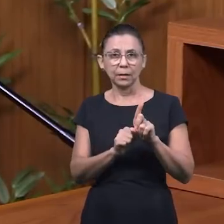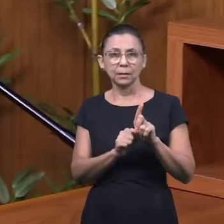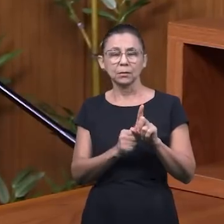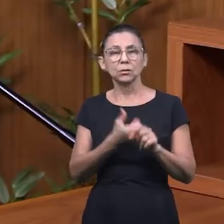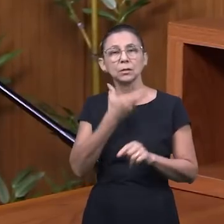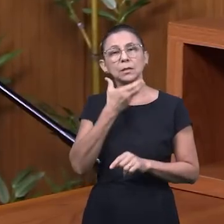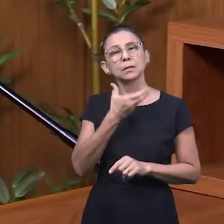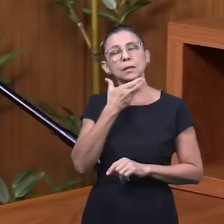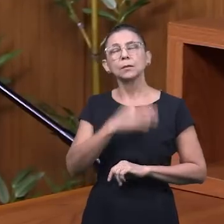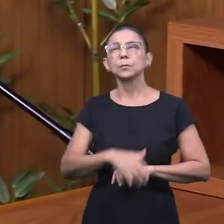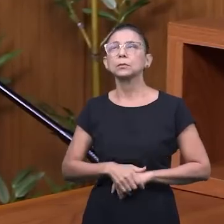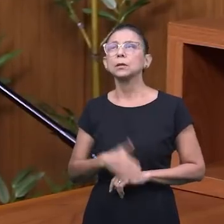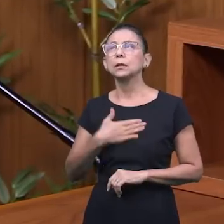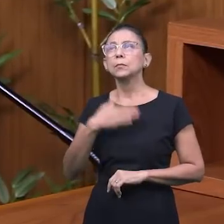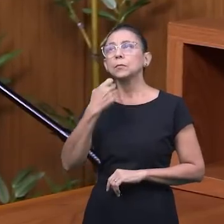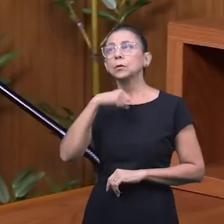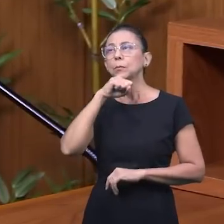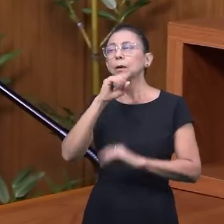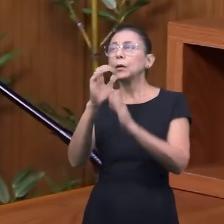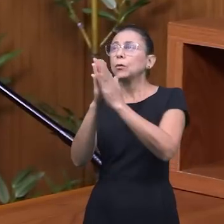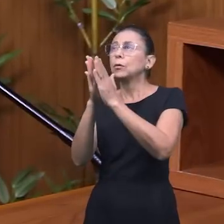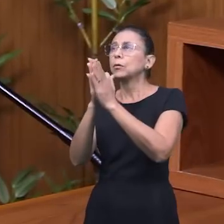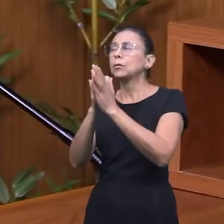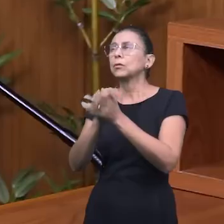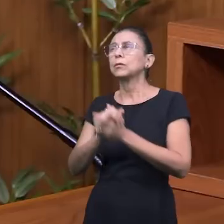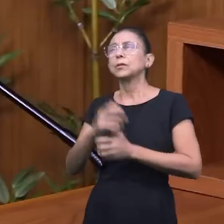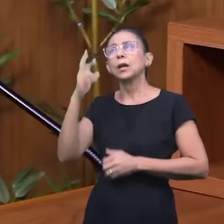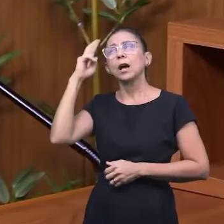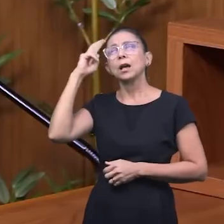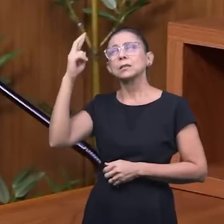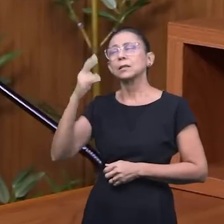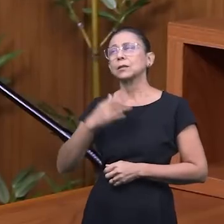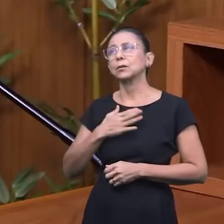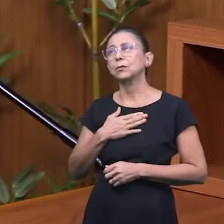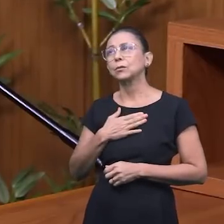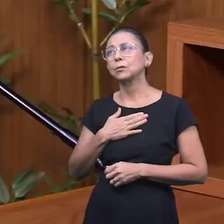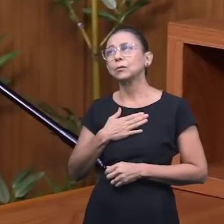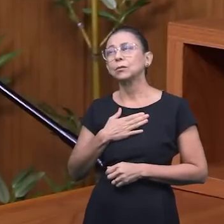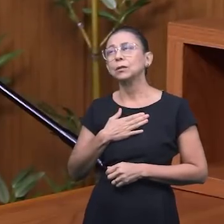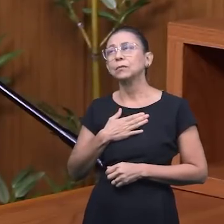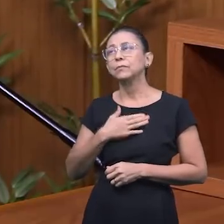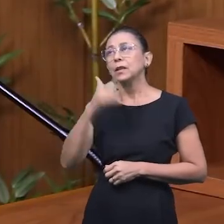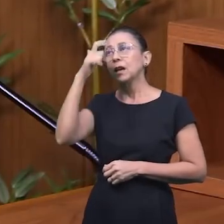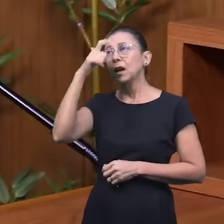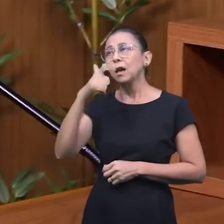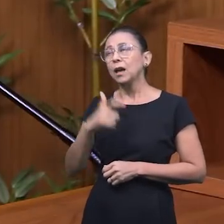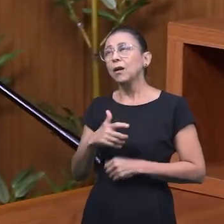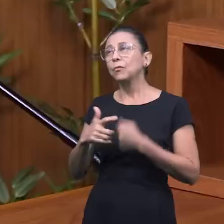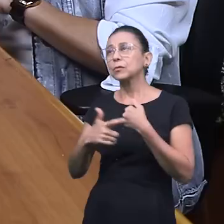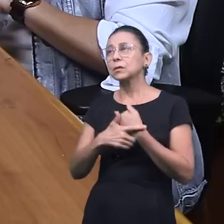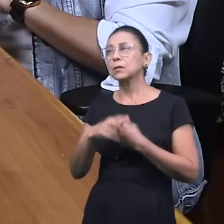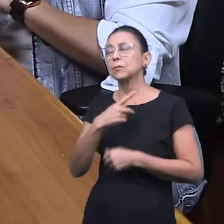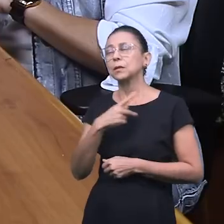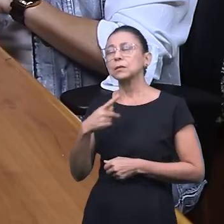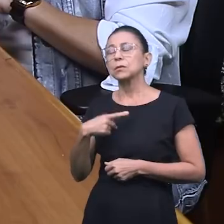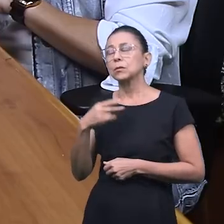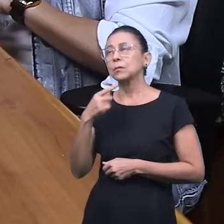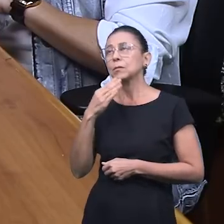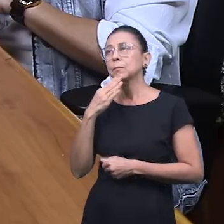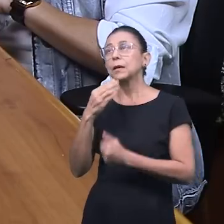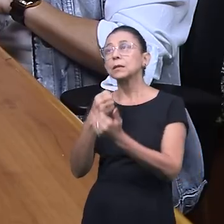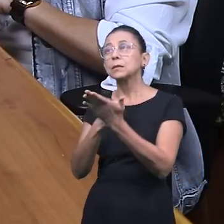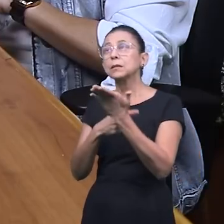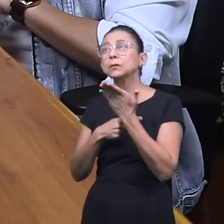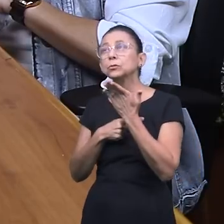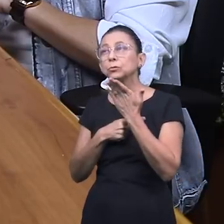engano, meu pai, ele orou ao Senhor, porque a igreja estava muito desanimada. A igreja que ele está como pastor estava muito desanimada. E pediu ao Senhor uma